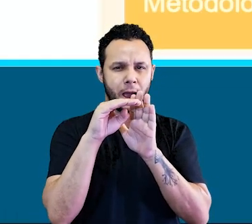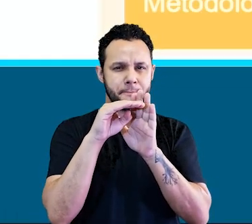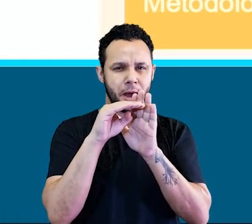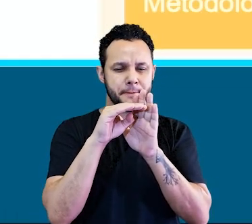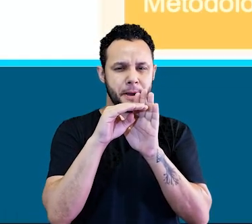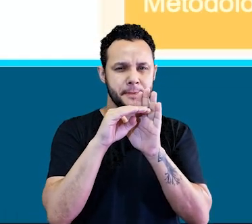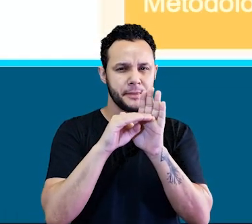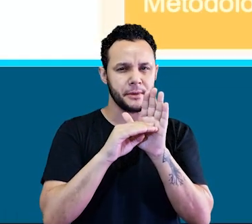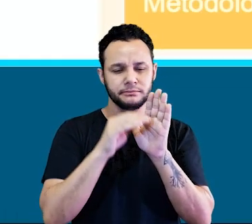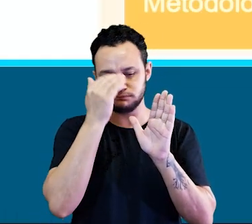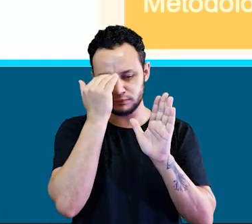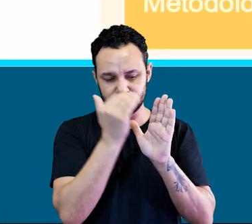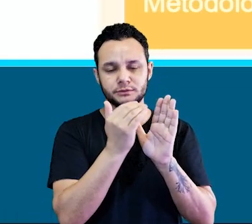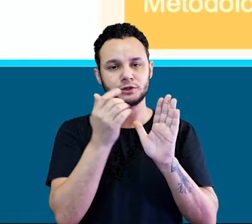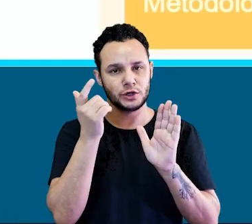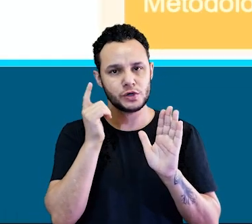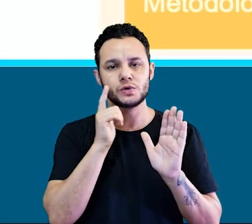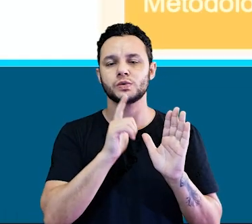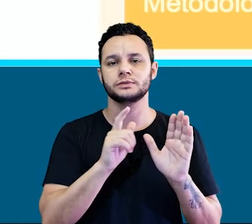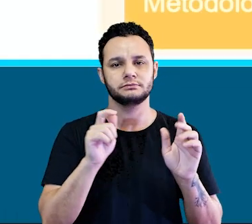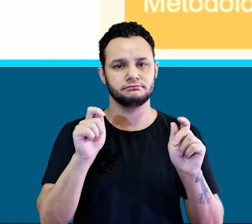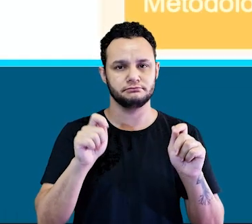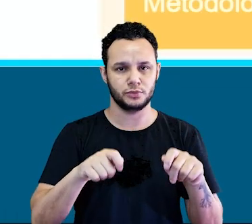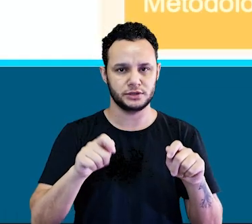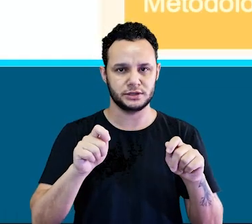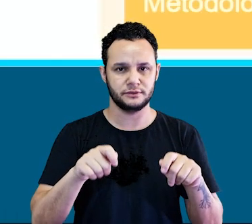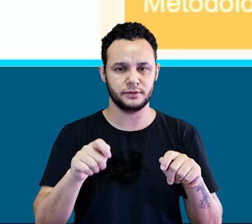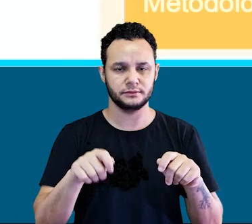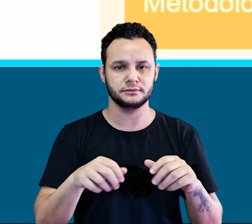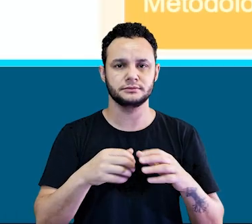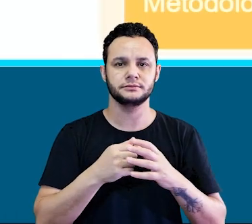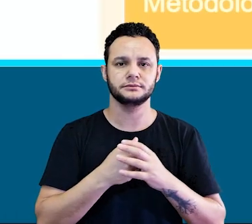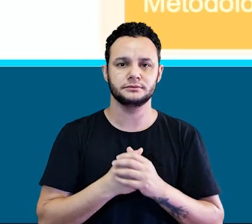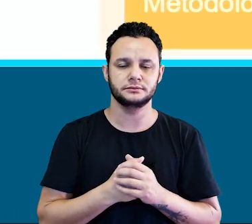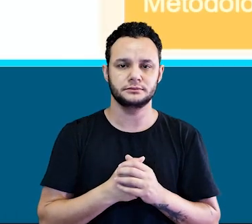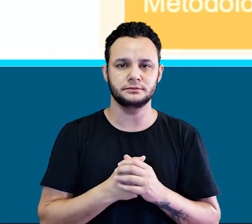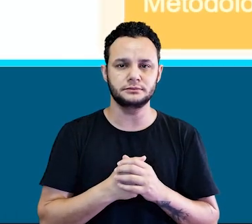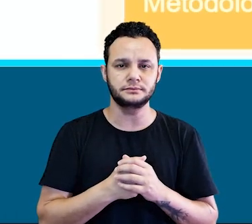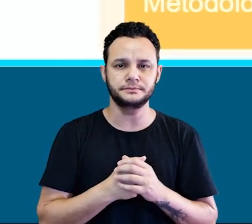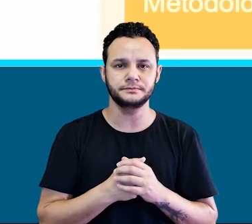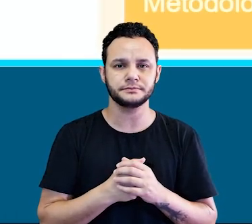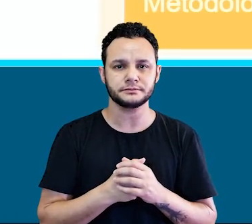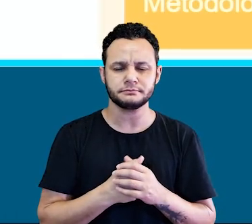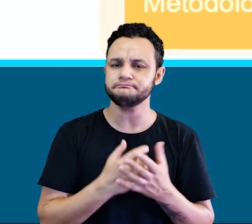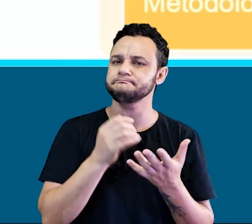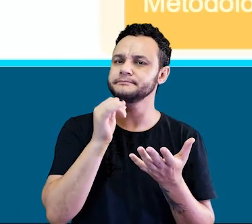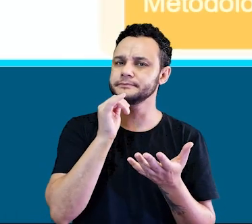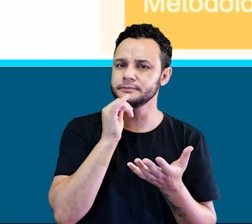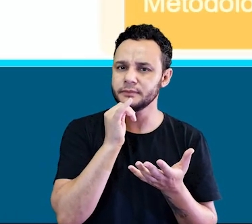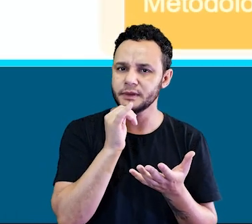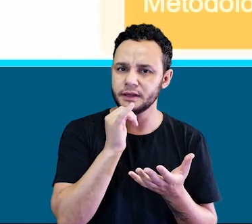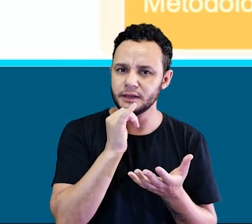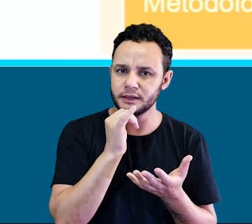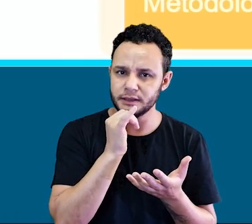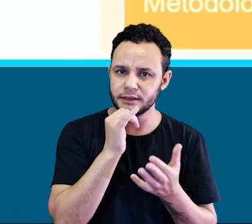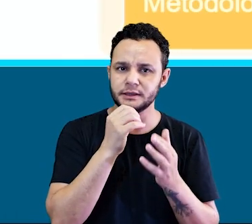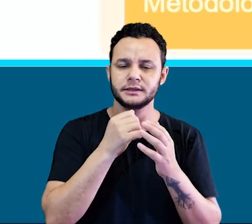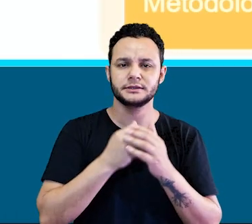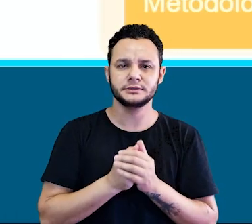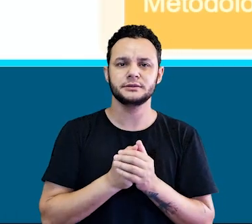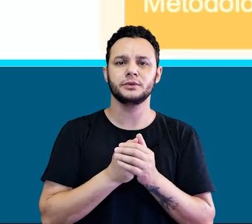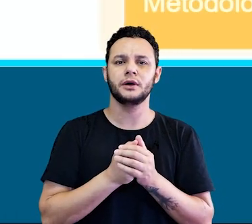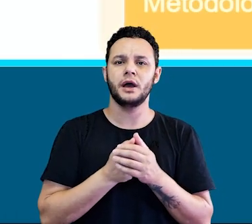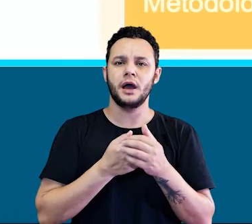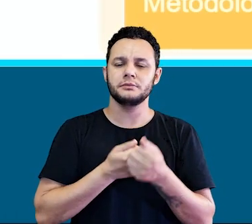algumas condicionalidades, né, que vão cumprir condicionalidades e que vão evoluir em alguns indicadores, né, como, por